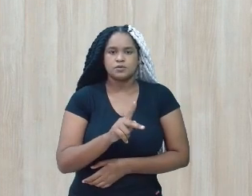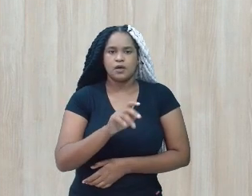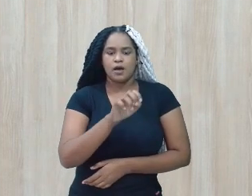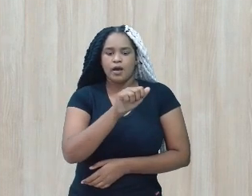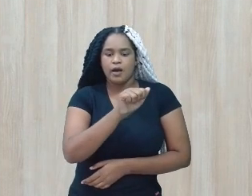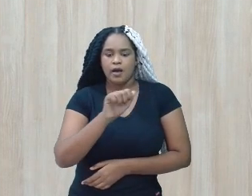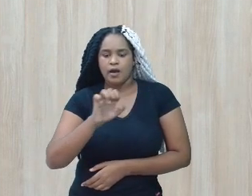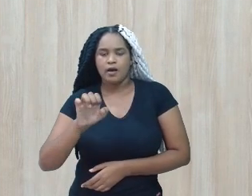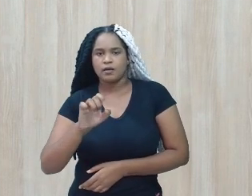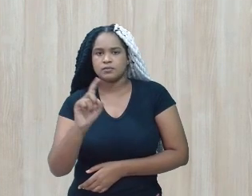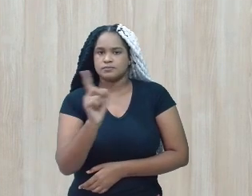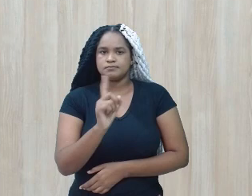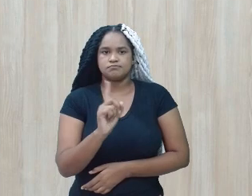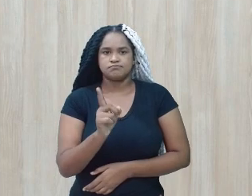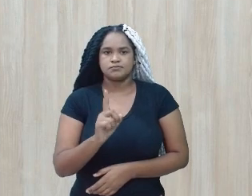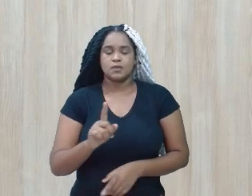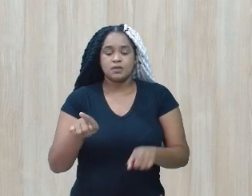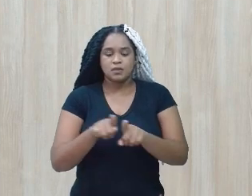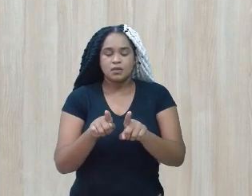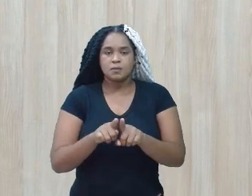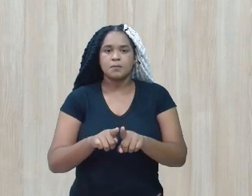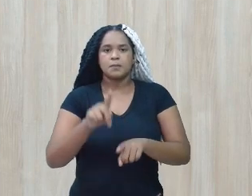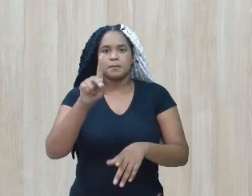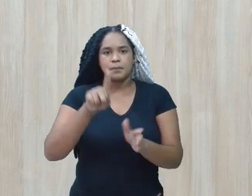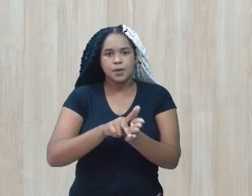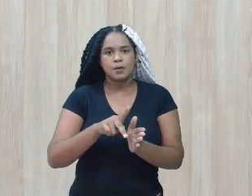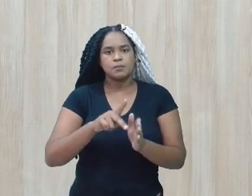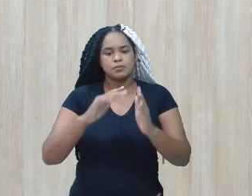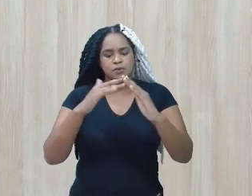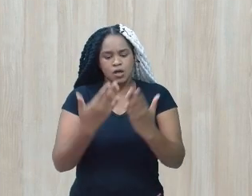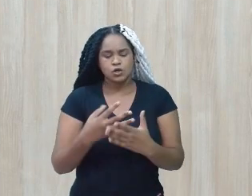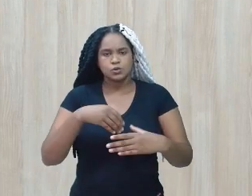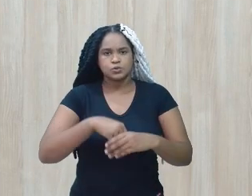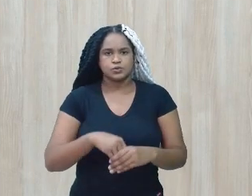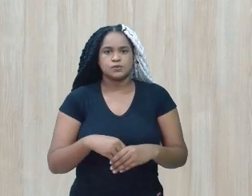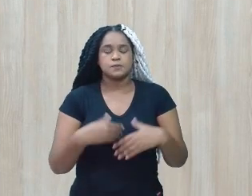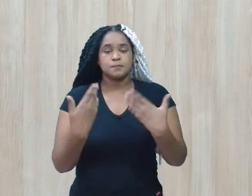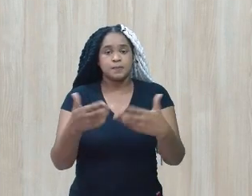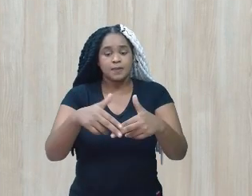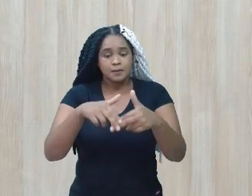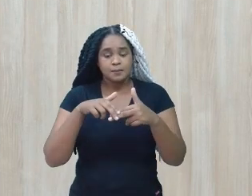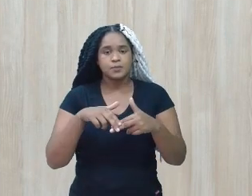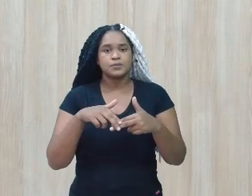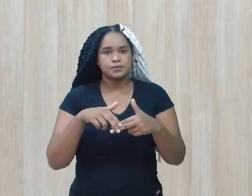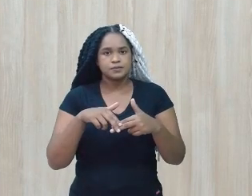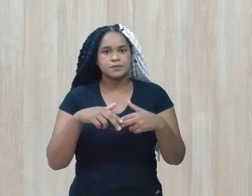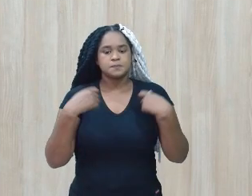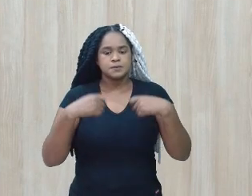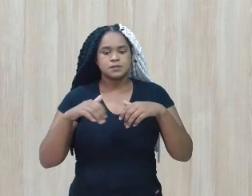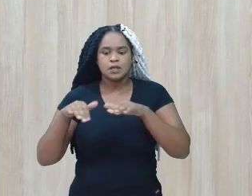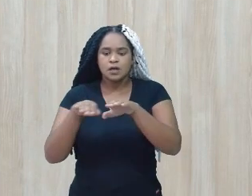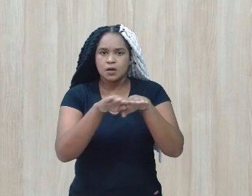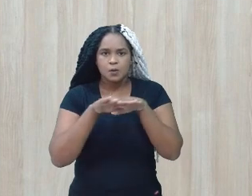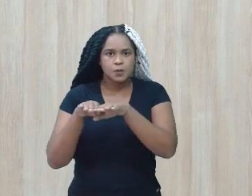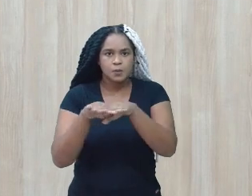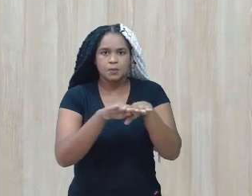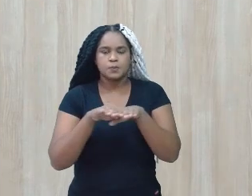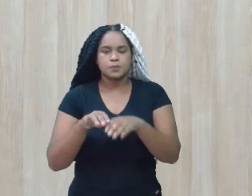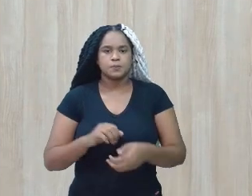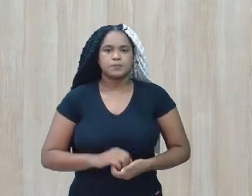ele é da escola, então ele precisa ser contemplado de maneira igualitária.